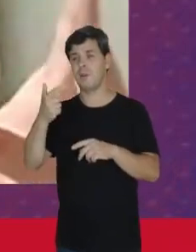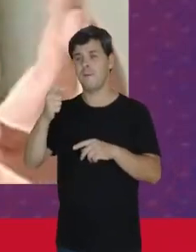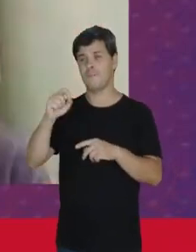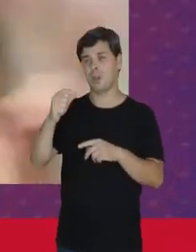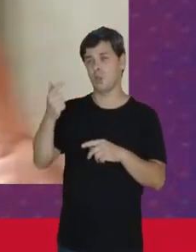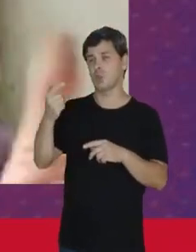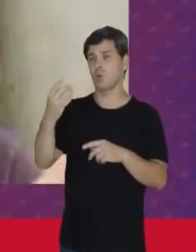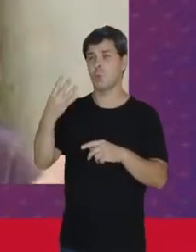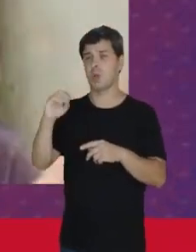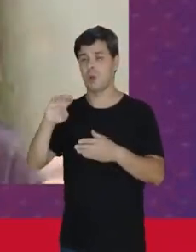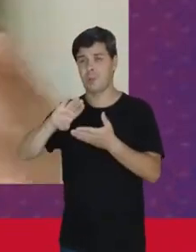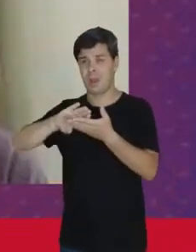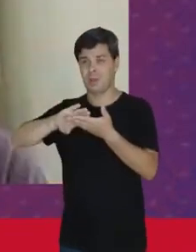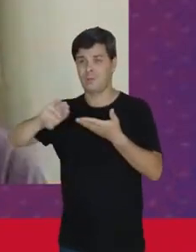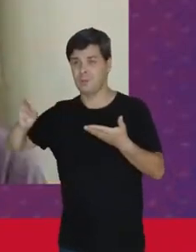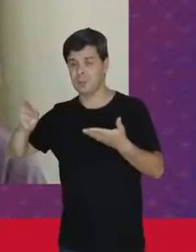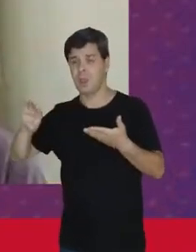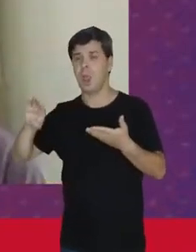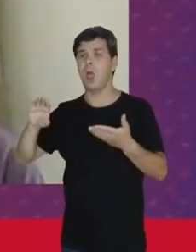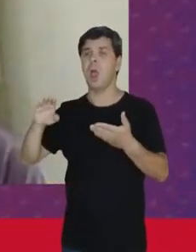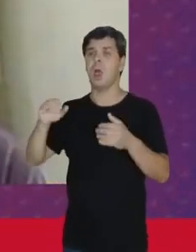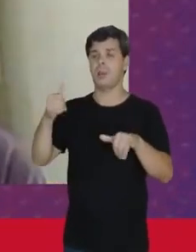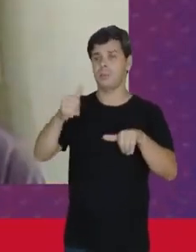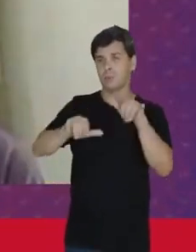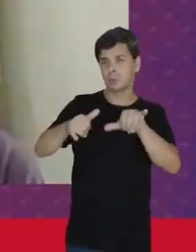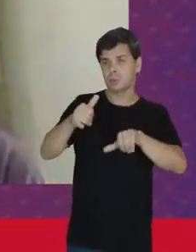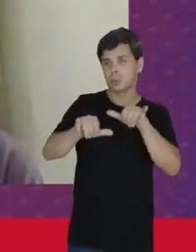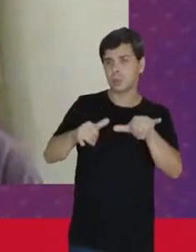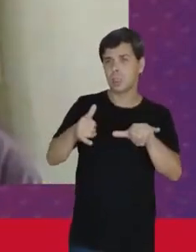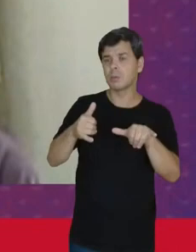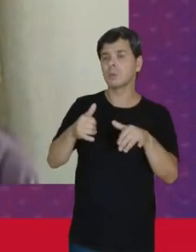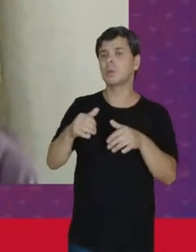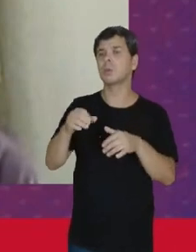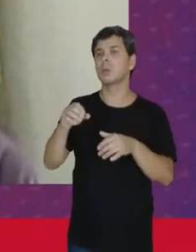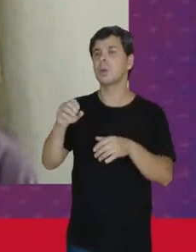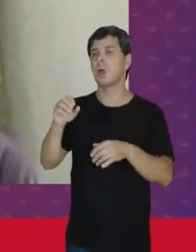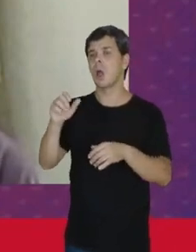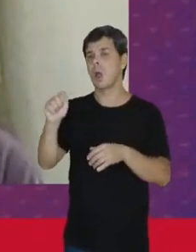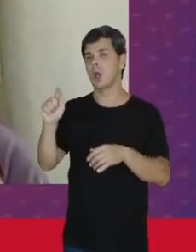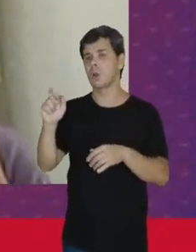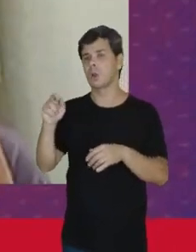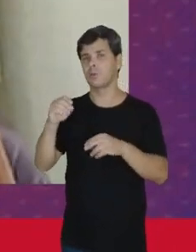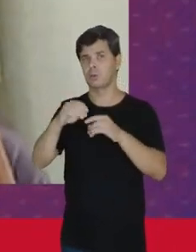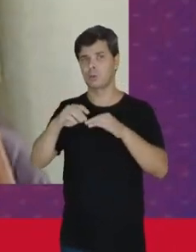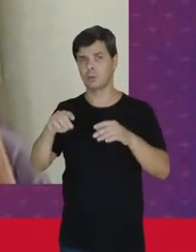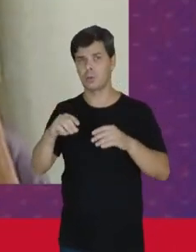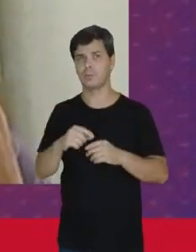poder retirar as substâncias químicas de agrotóxicos que ficam nesses solos, né?